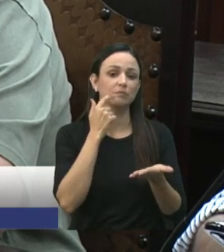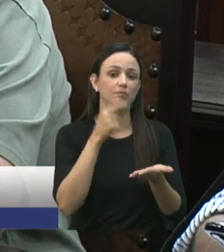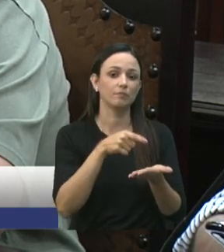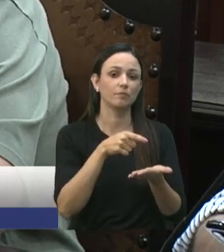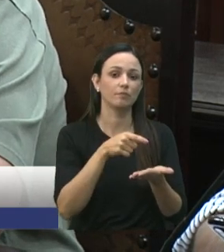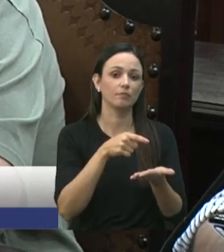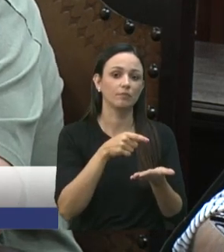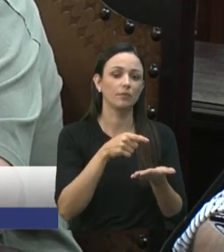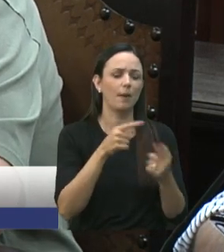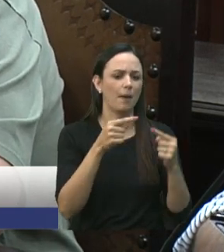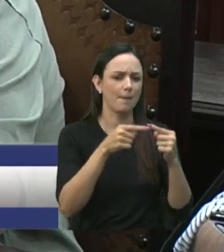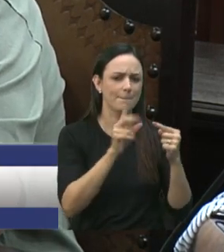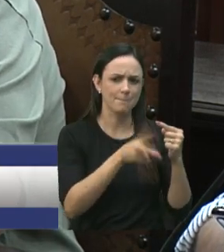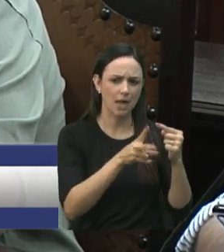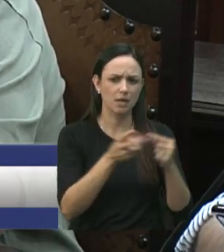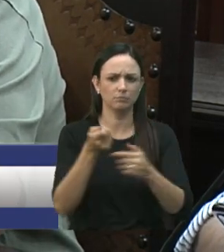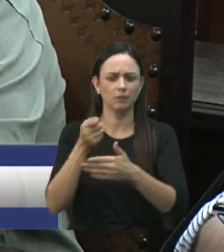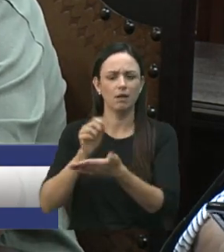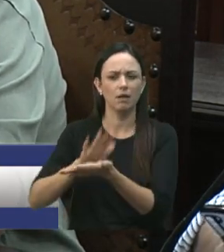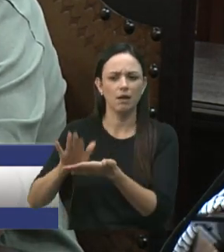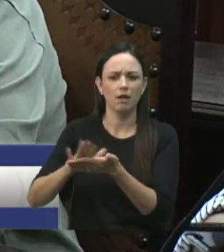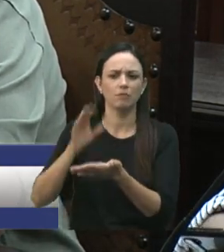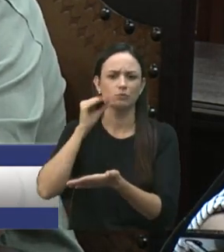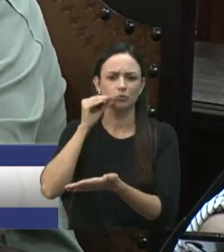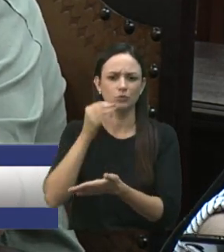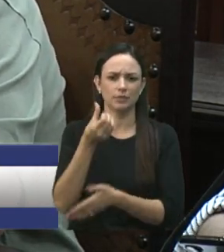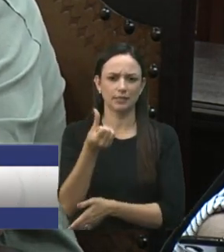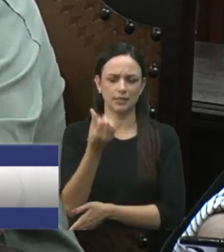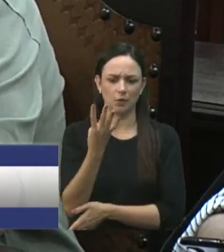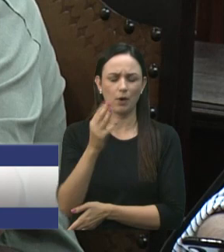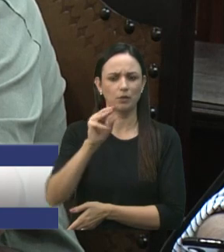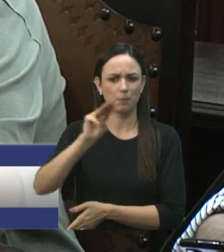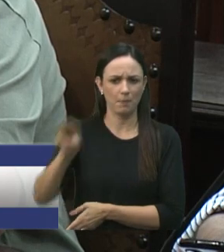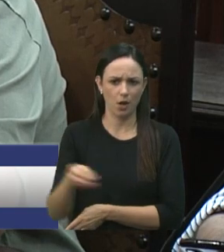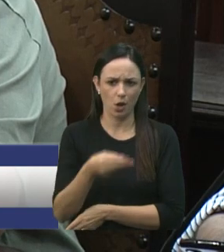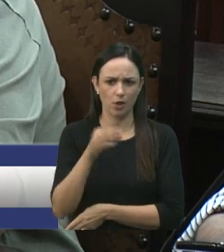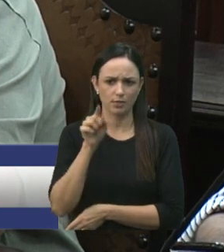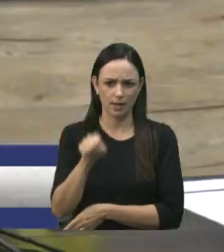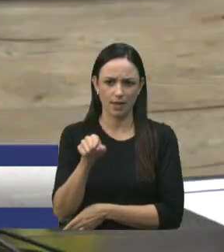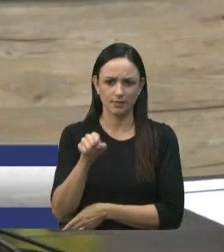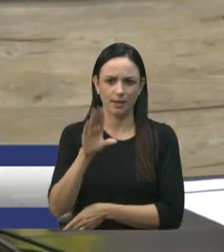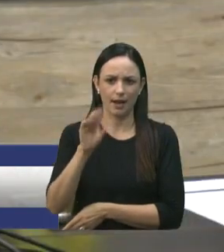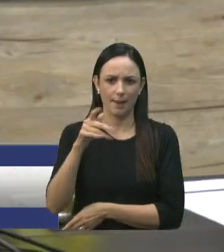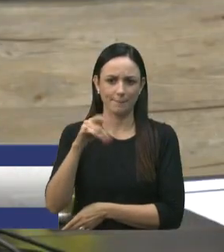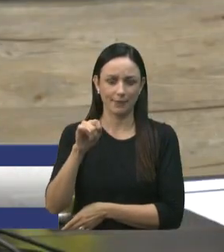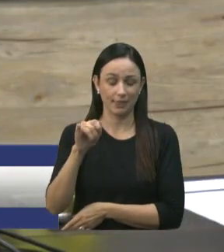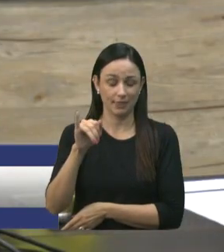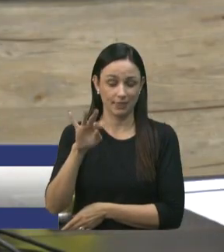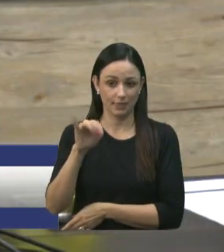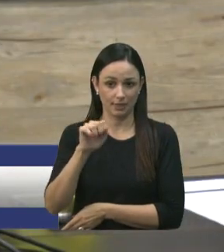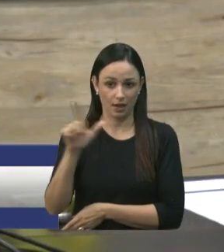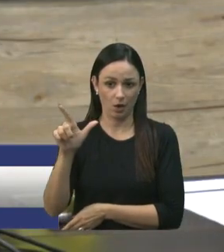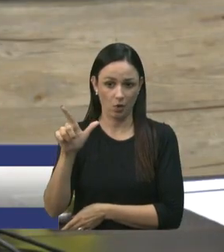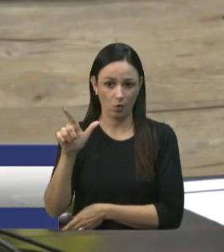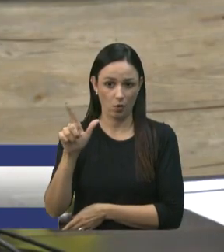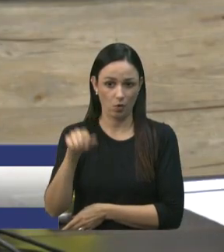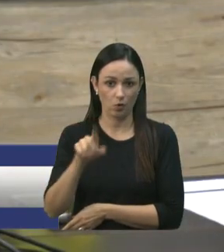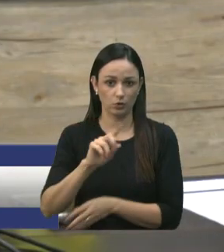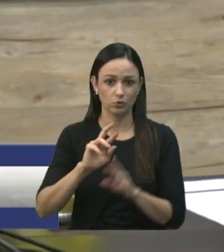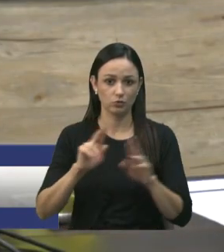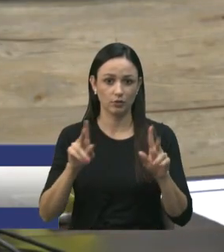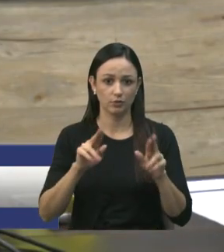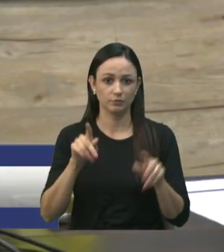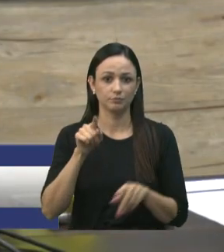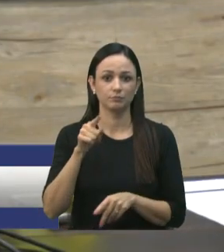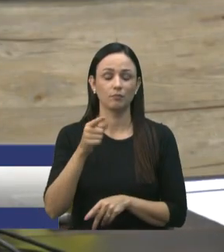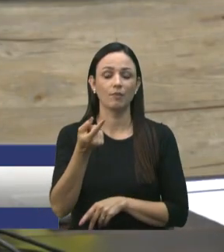descrito na página 5, despesas de capital, 64 milhões, é isso? Ou não? Não. São investimentos diferentes. O valor que